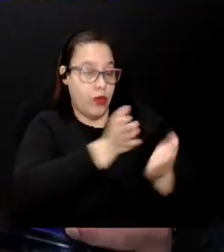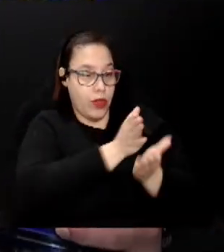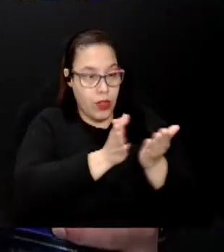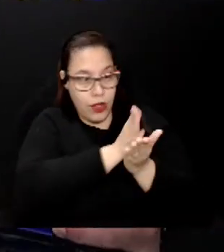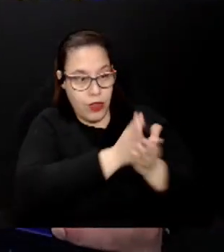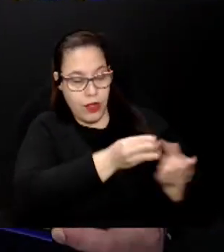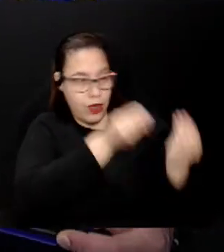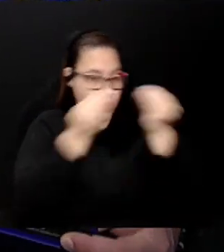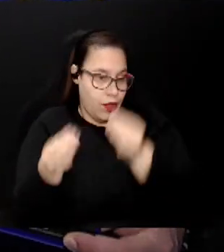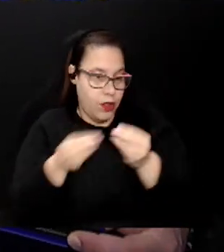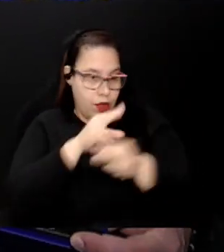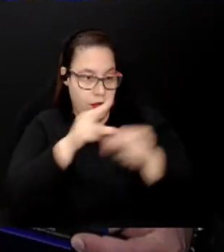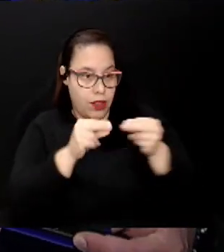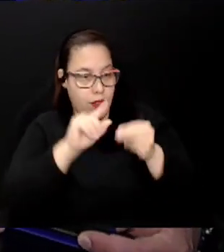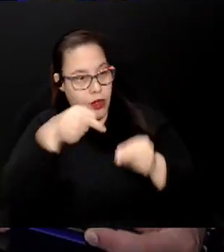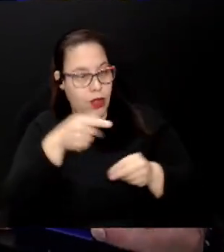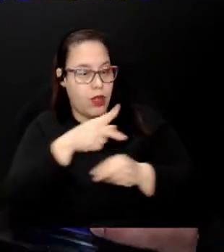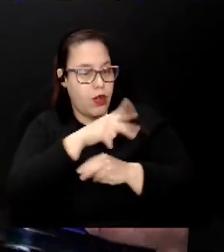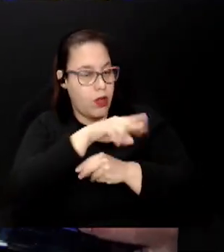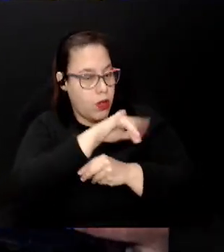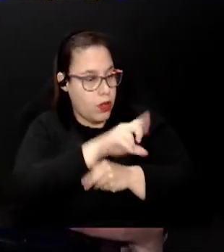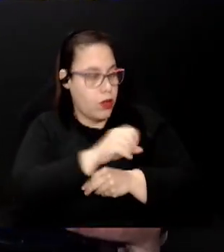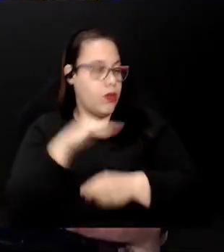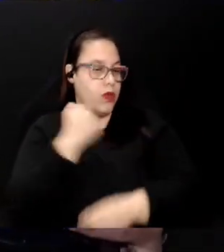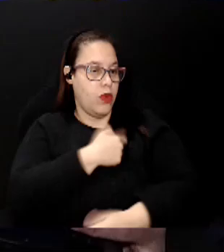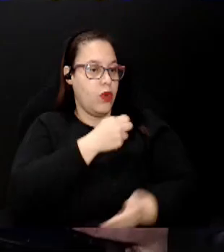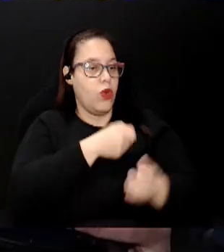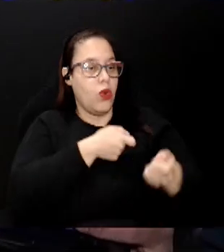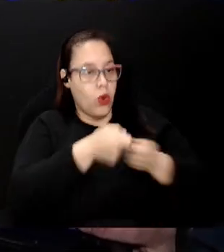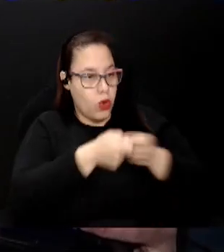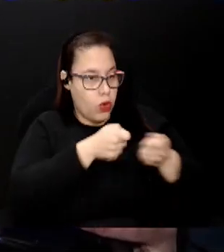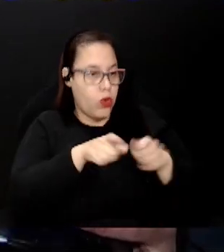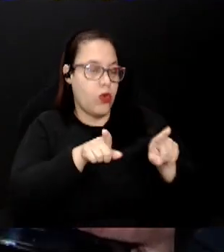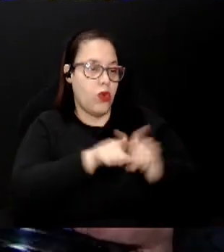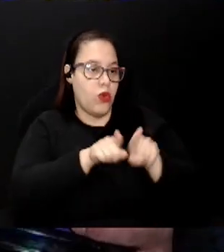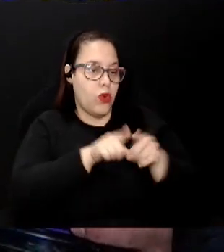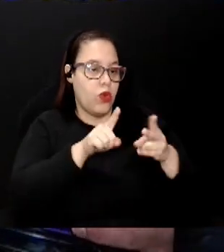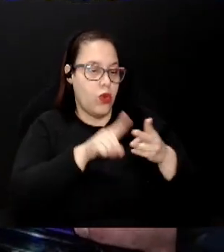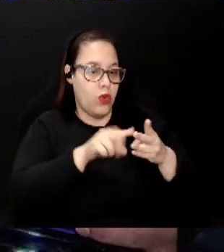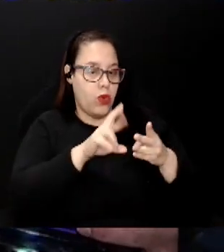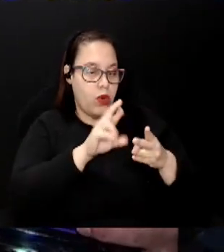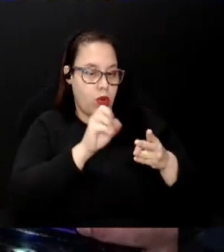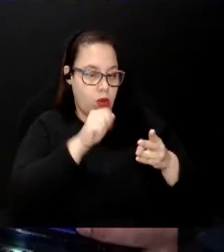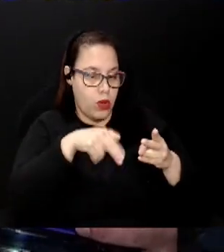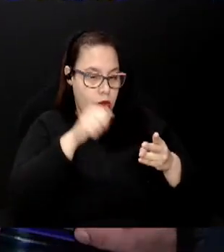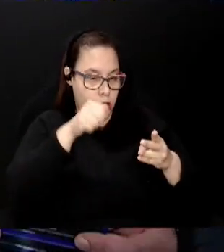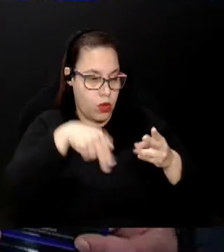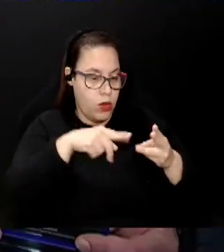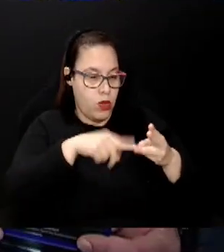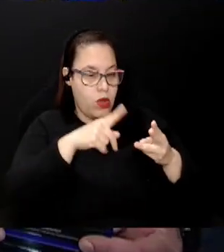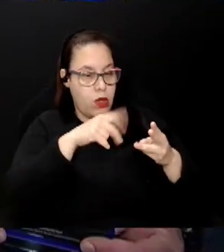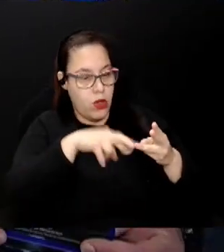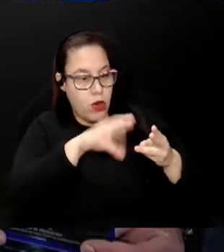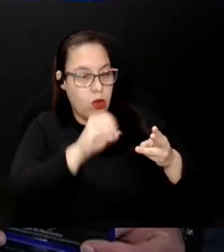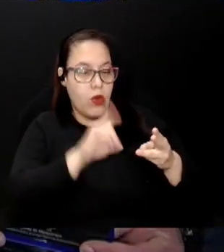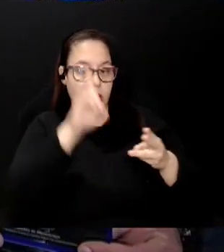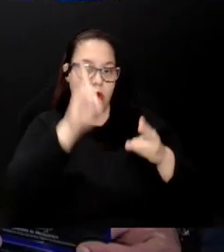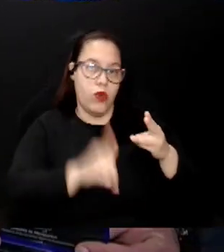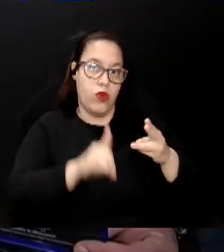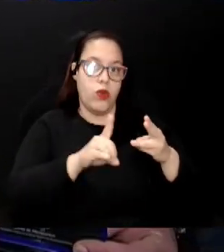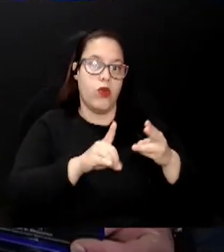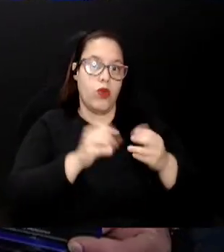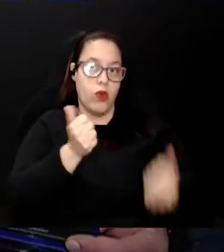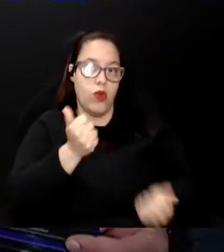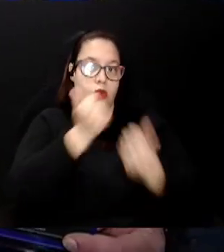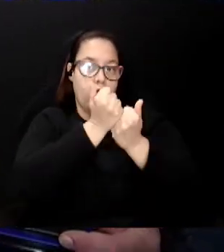além do Paulo, que é da nossa controladoria, para o Ronan e o Pedro, nosso diretor-geral e diretor adjunto, que eles